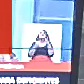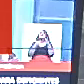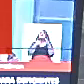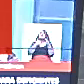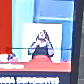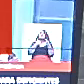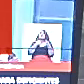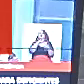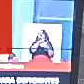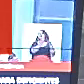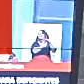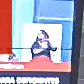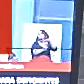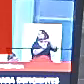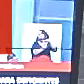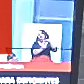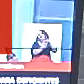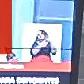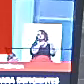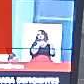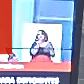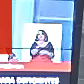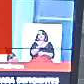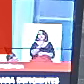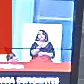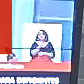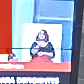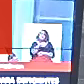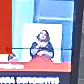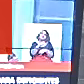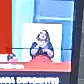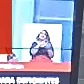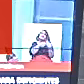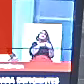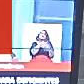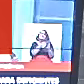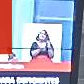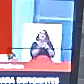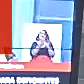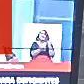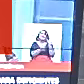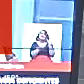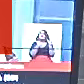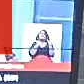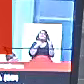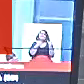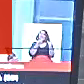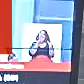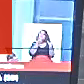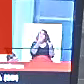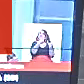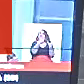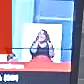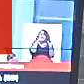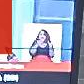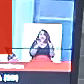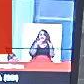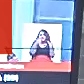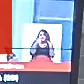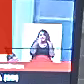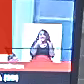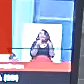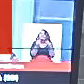empresas, porque a empresa realmente não pode emitir uma carteirinha. Não é muito interesse da empresa emitir uma carteirinha que dá